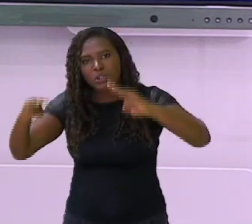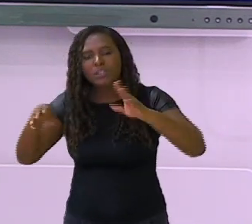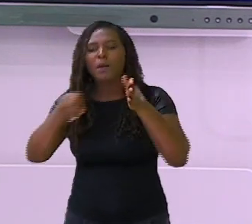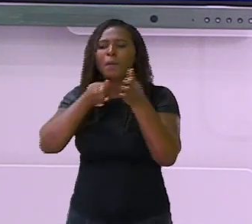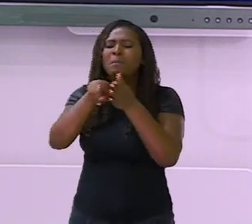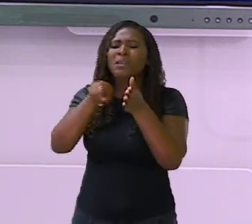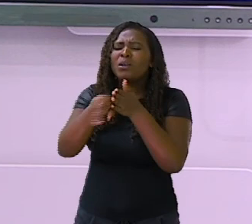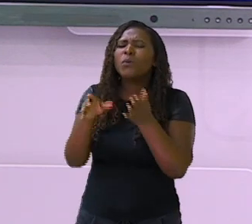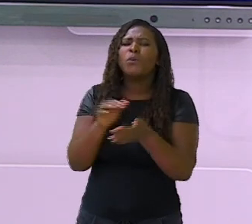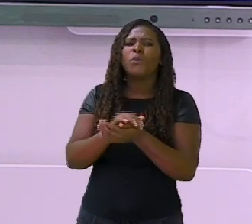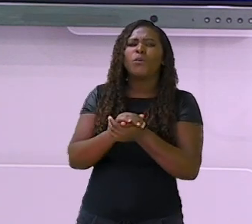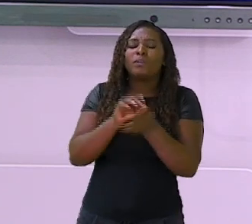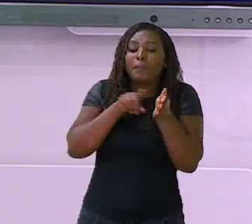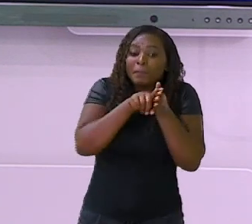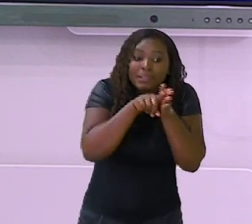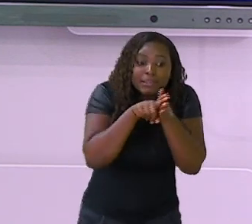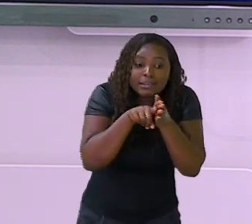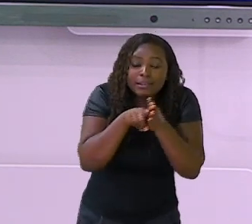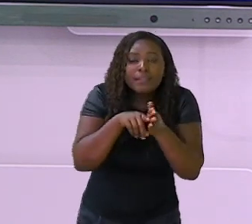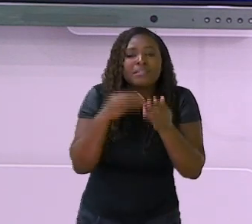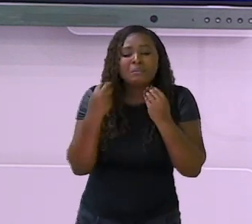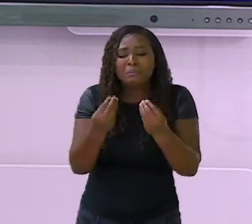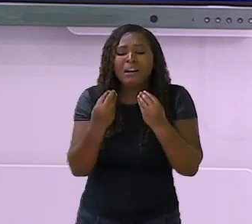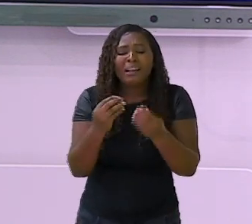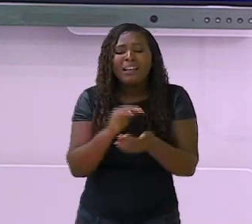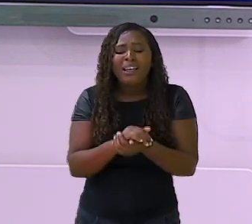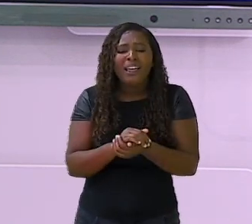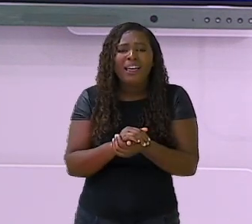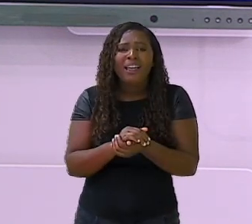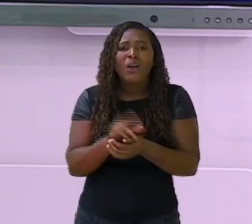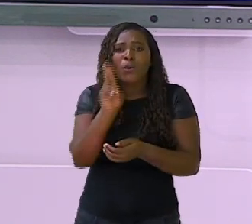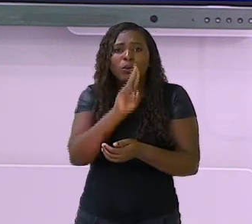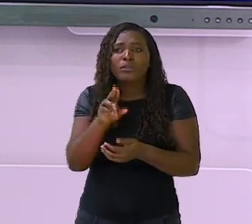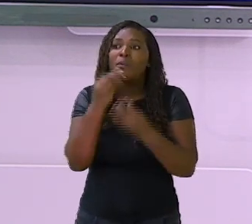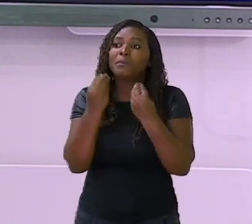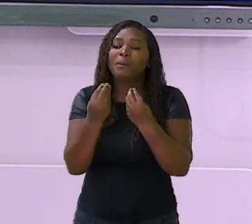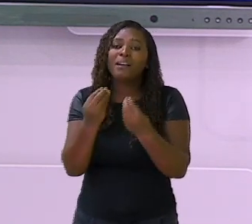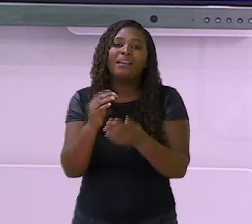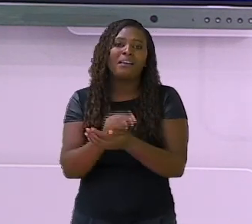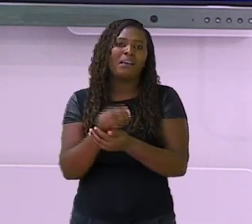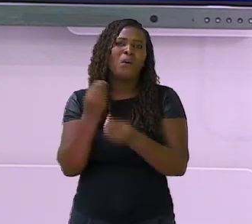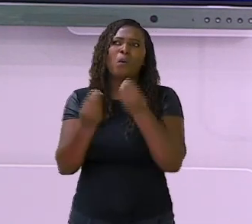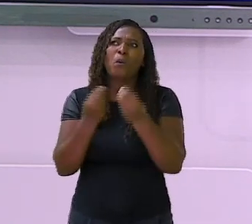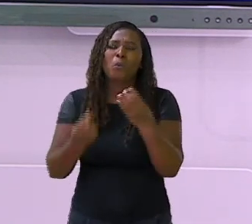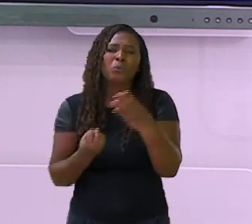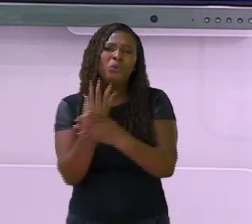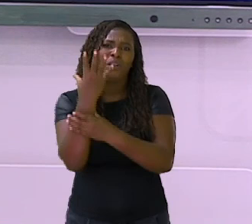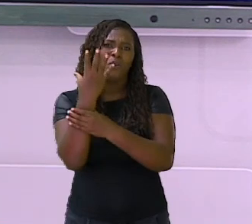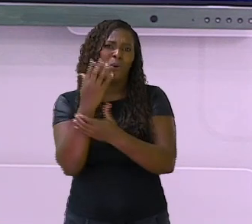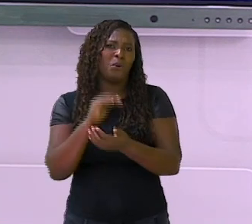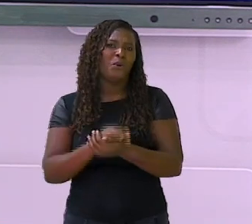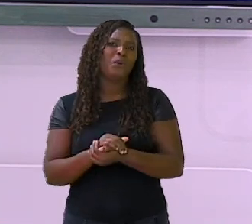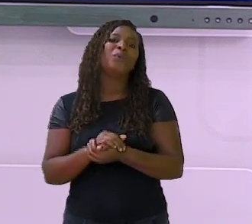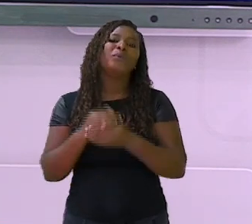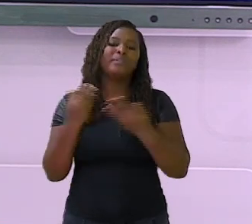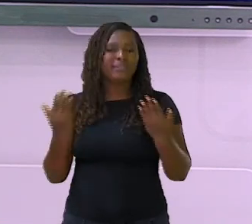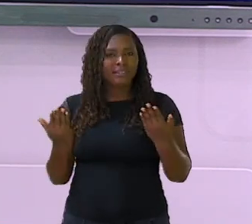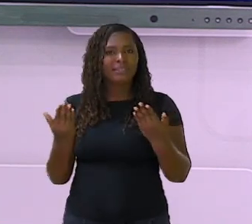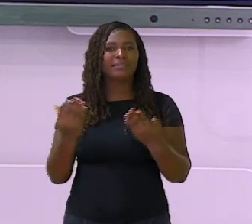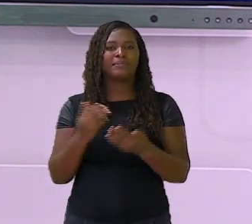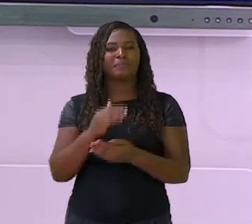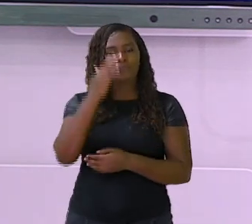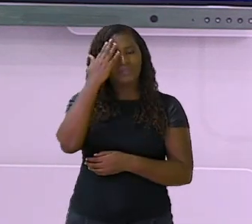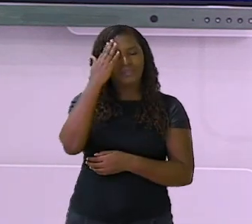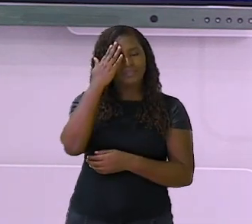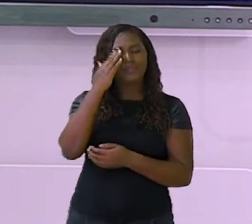que ela surgiu, qual que era a intenção. Então você consegue conhecer muita coisa sobre a história de